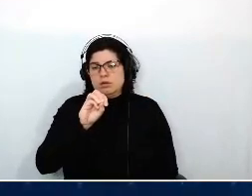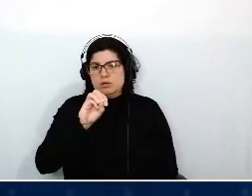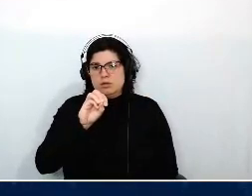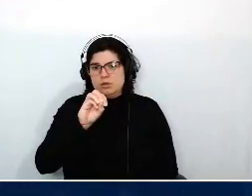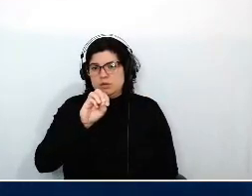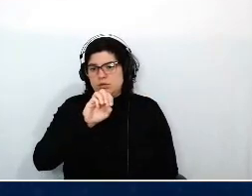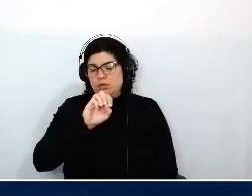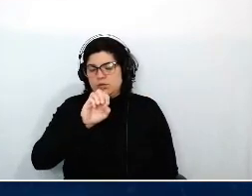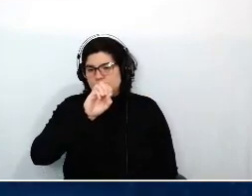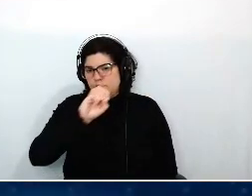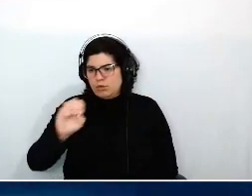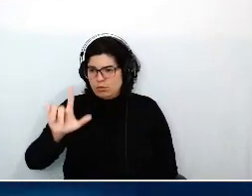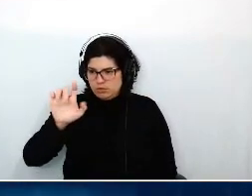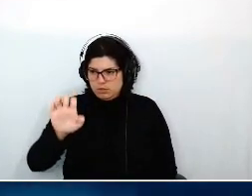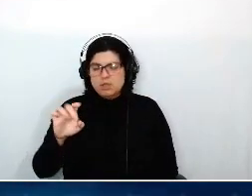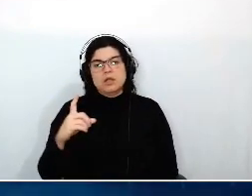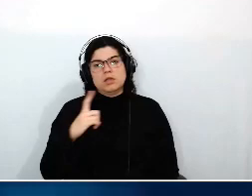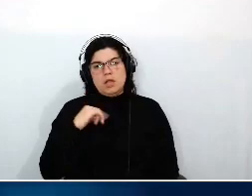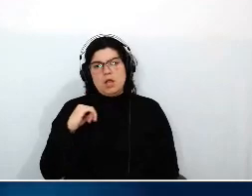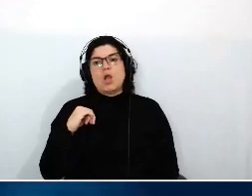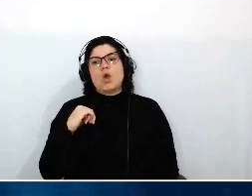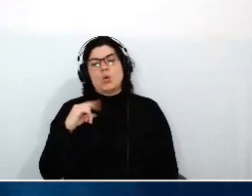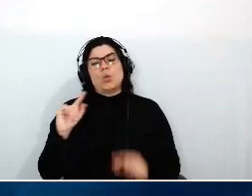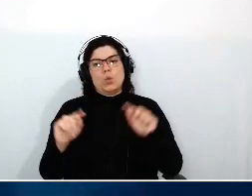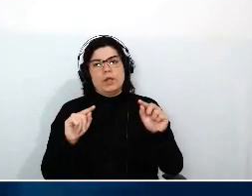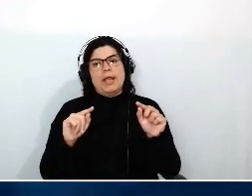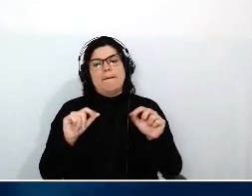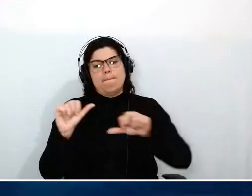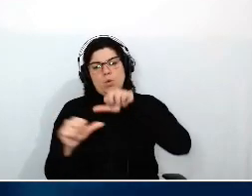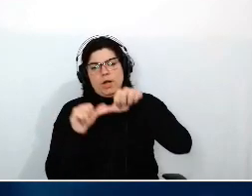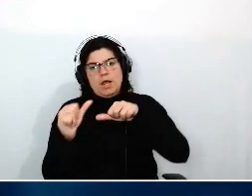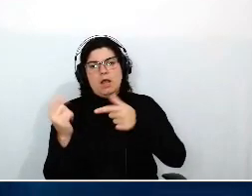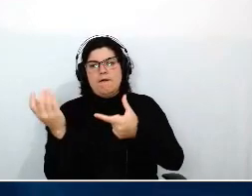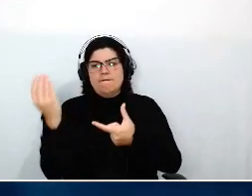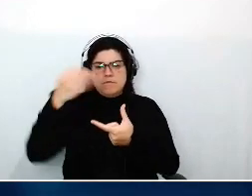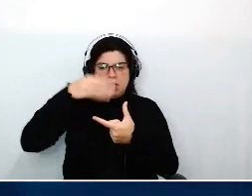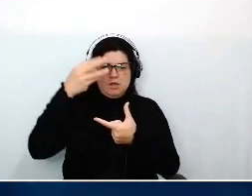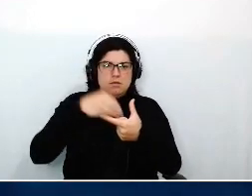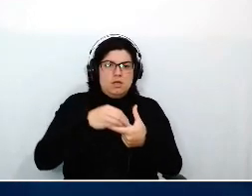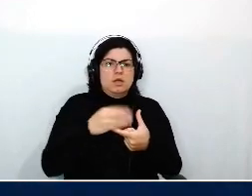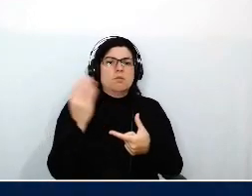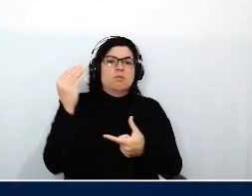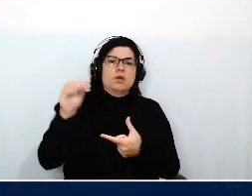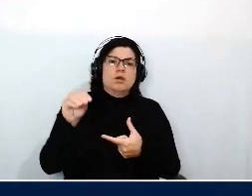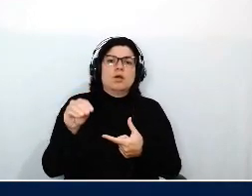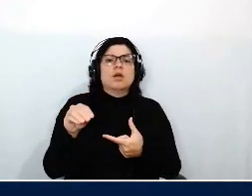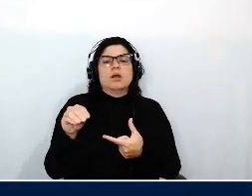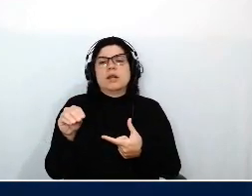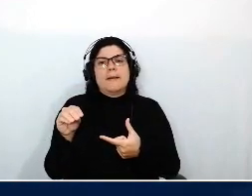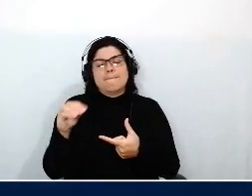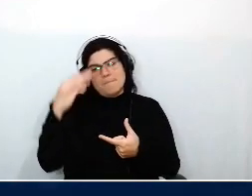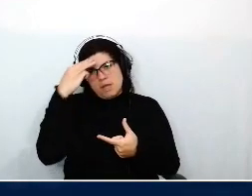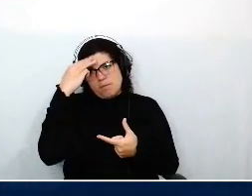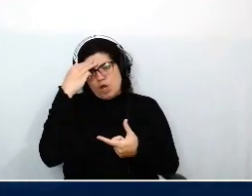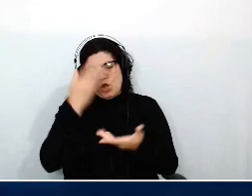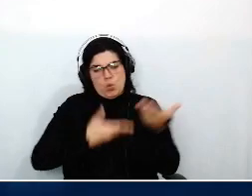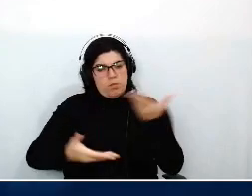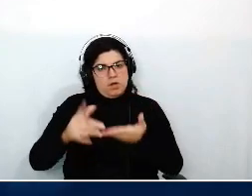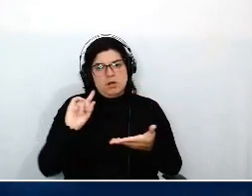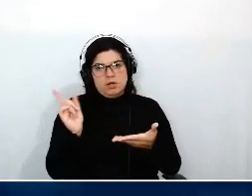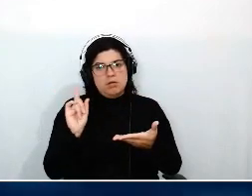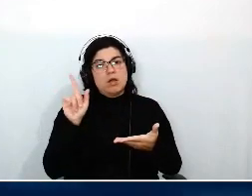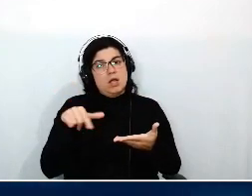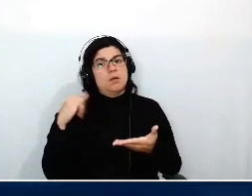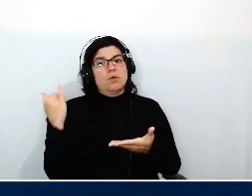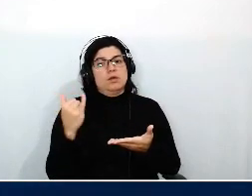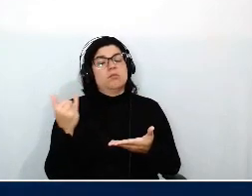é muito importante e variáveis locais, não ficar colocando as coisas no disk para não compartilhar memória entre requisições, é muito importante e são